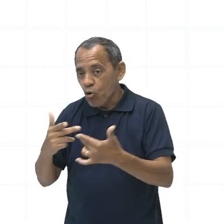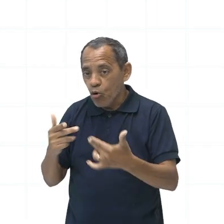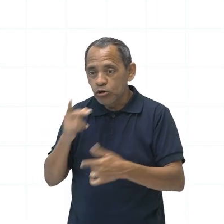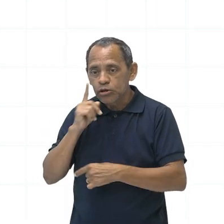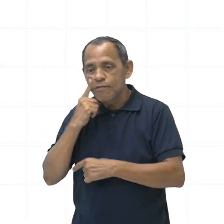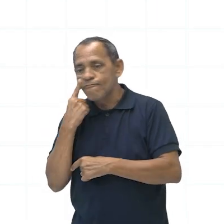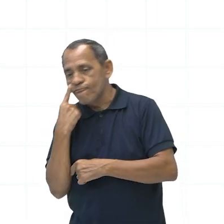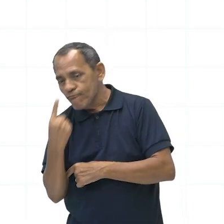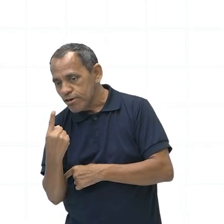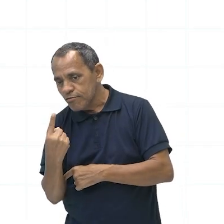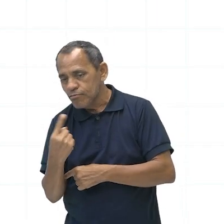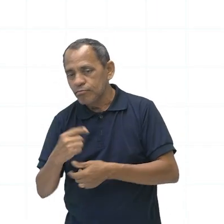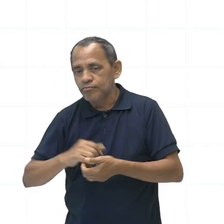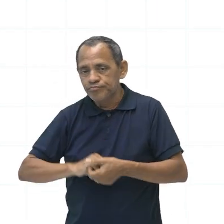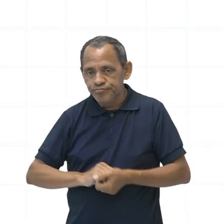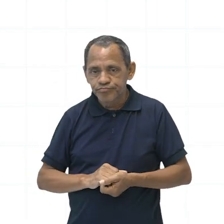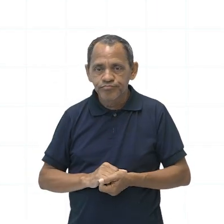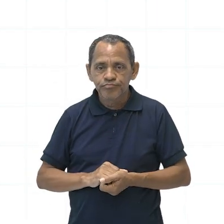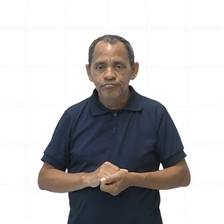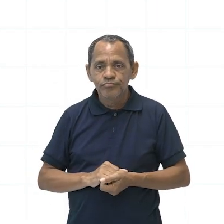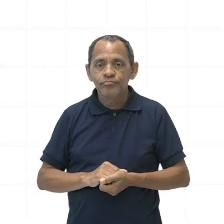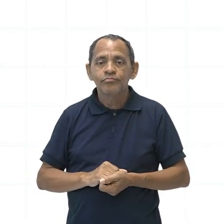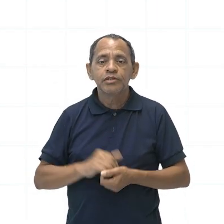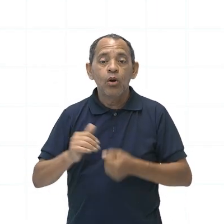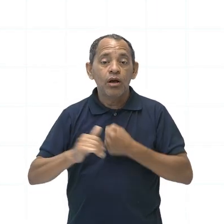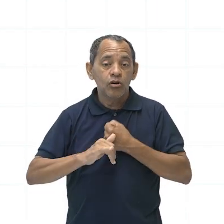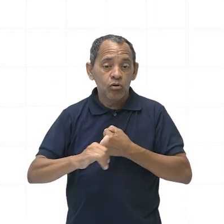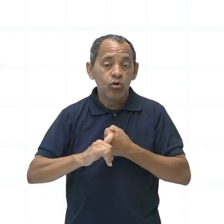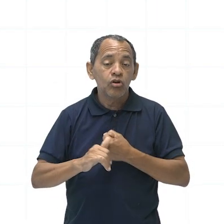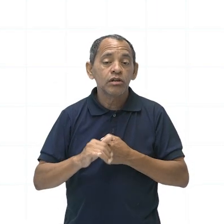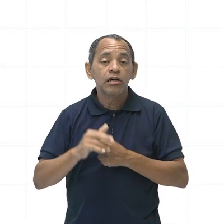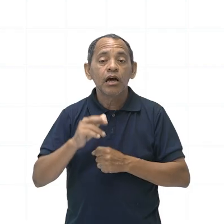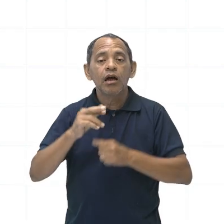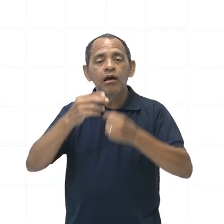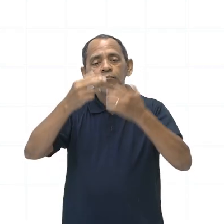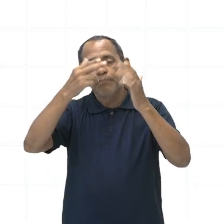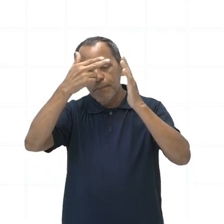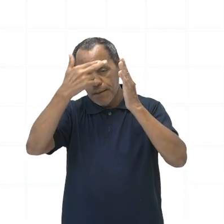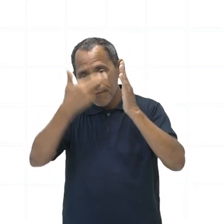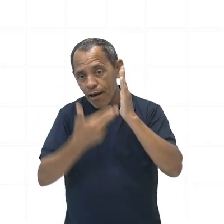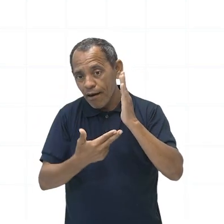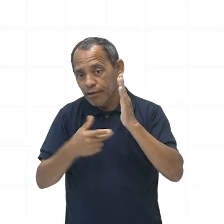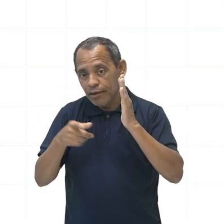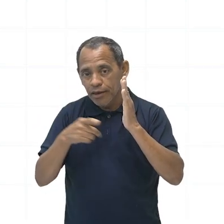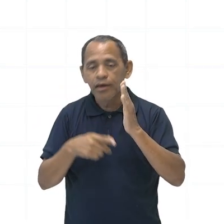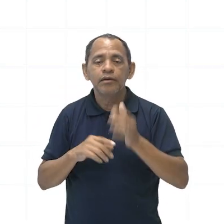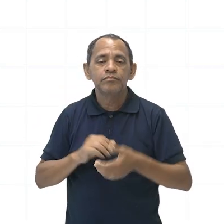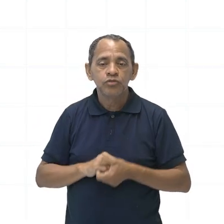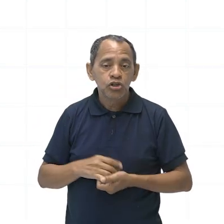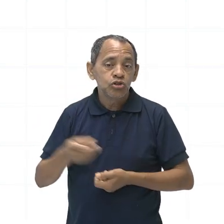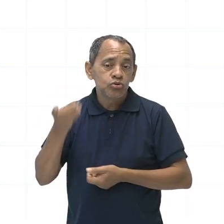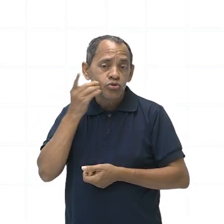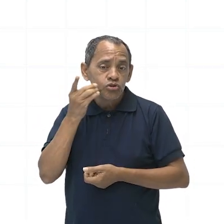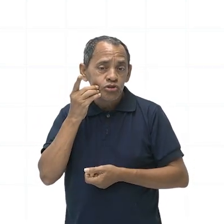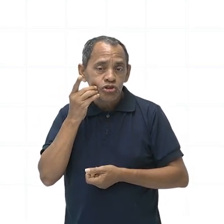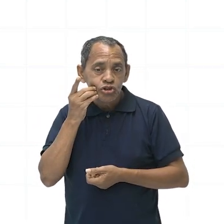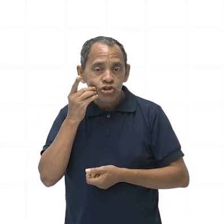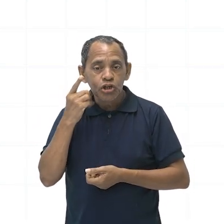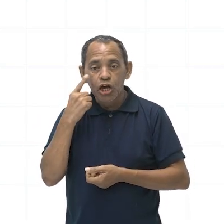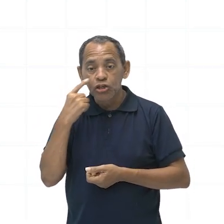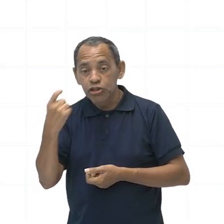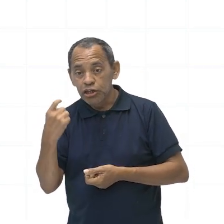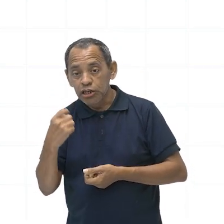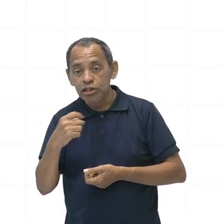personagem, tá? E aí, a crônica, por fim, relata acontecimentos familiares, cotidianos ou fatos de interesse público,